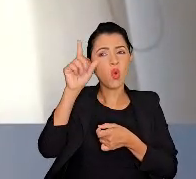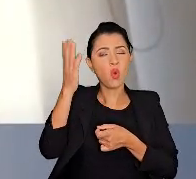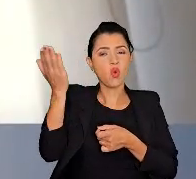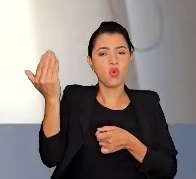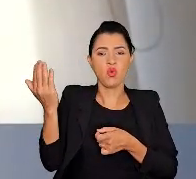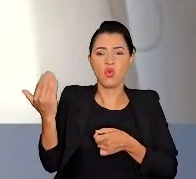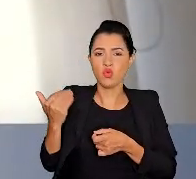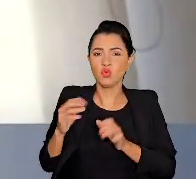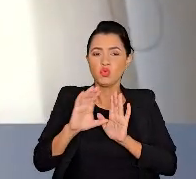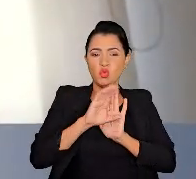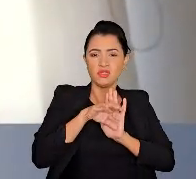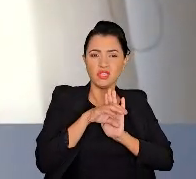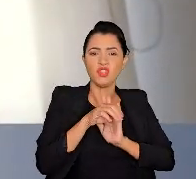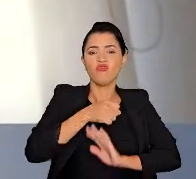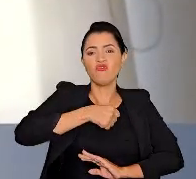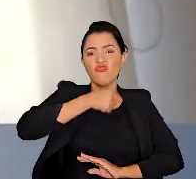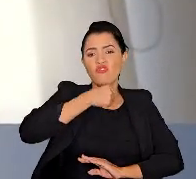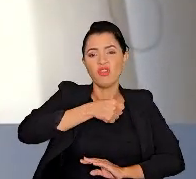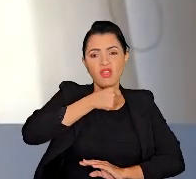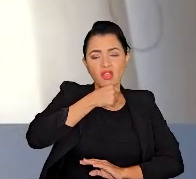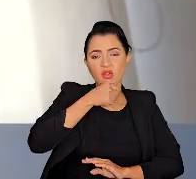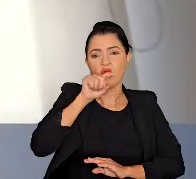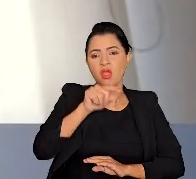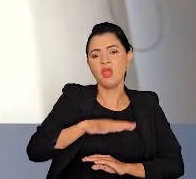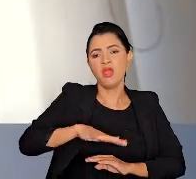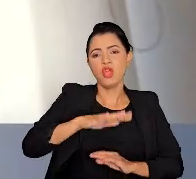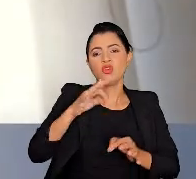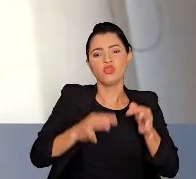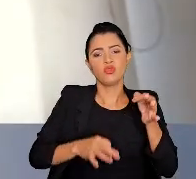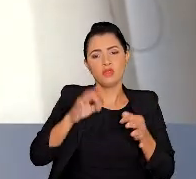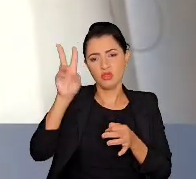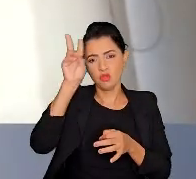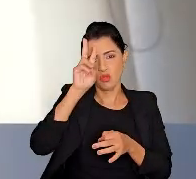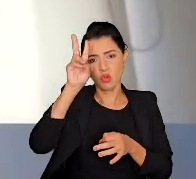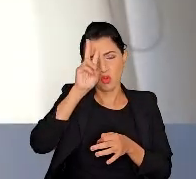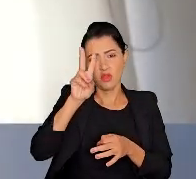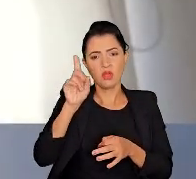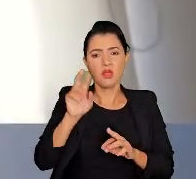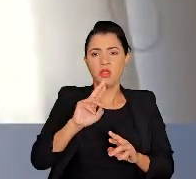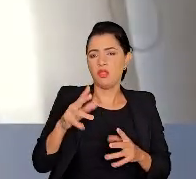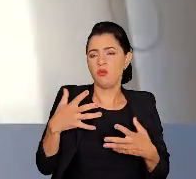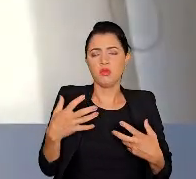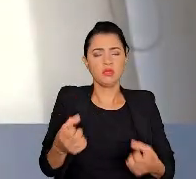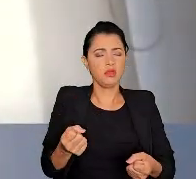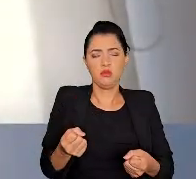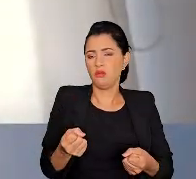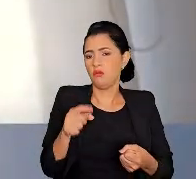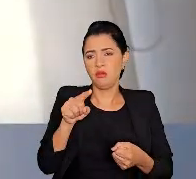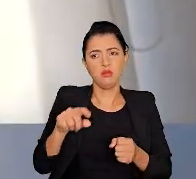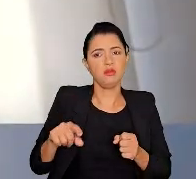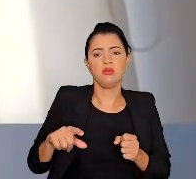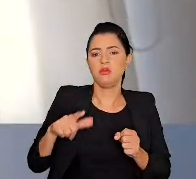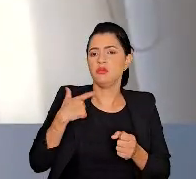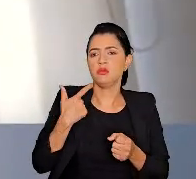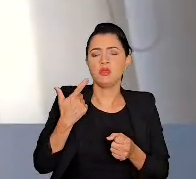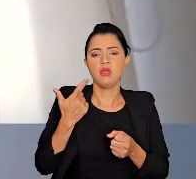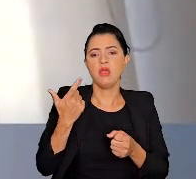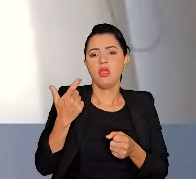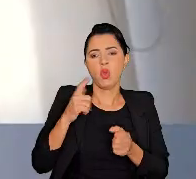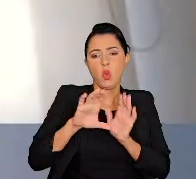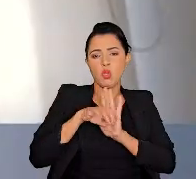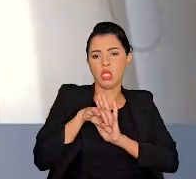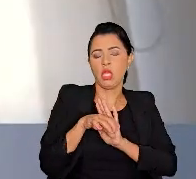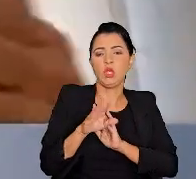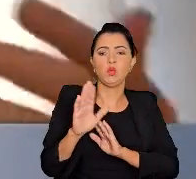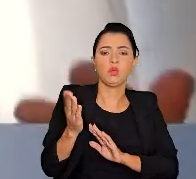ultrapassados conceitos que a consciência jurídica e histórica não mais admite. Este julgado